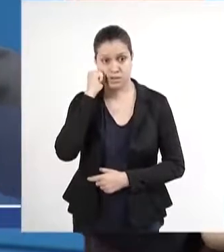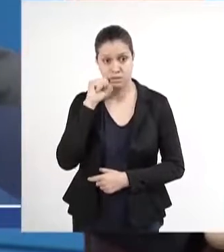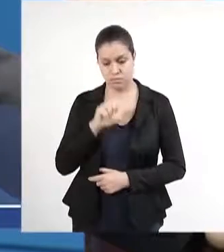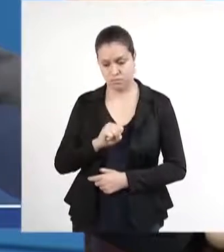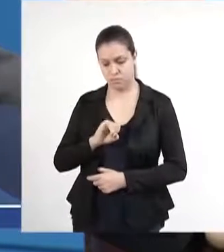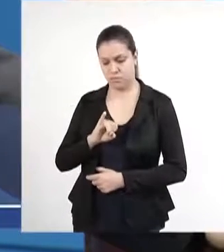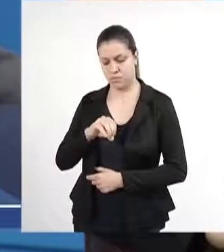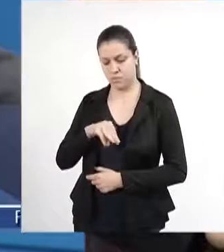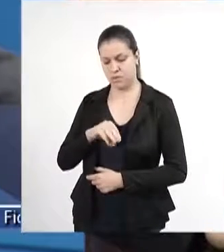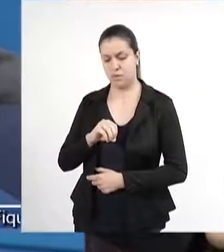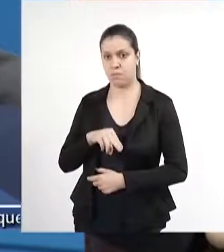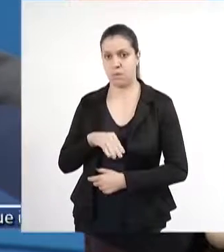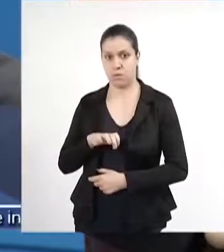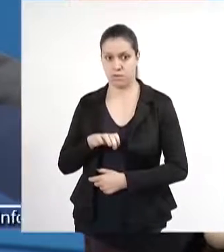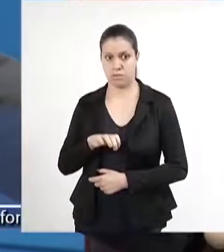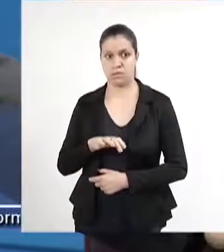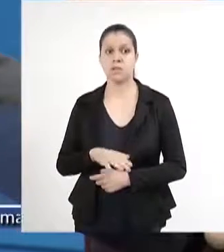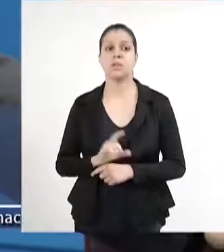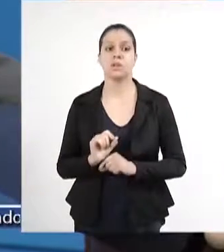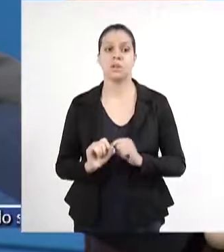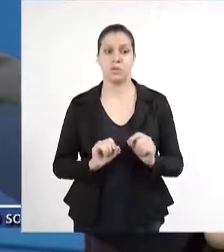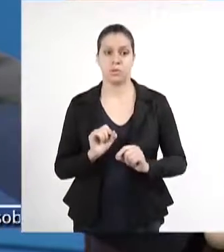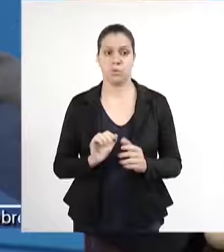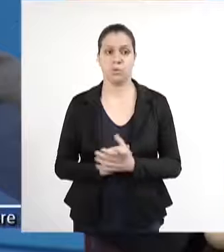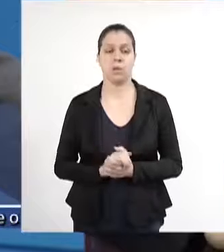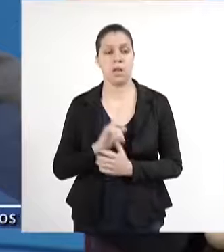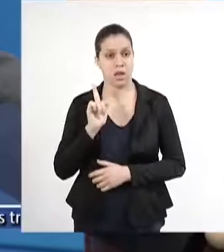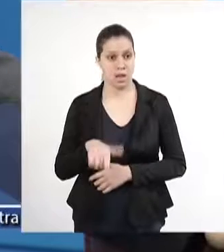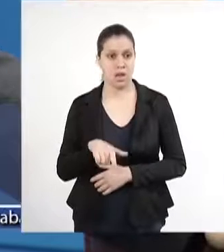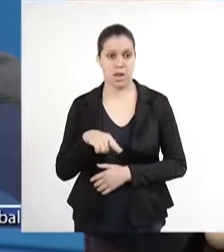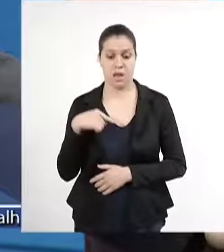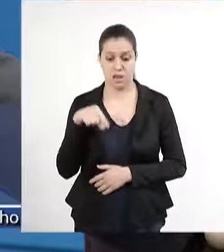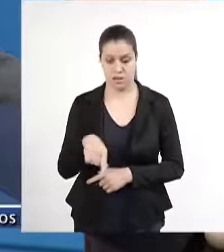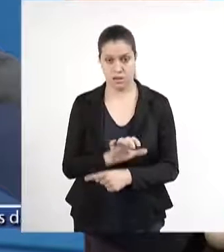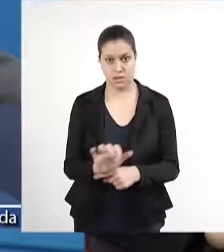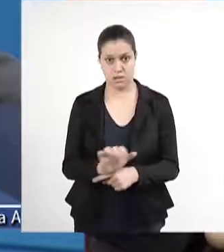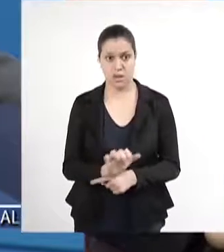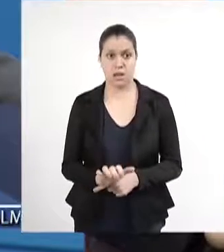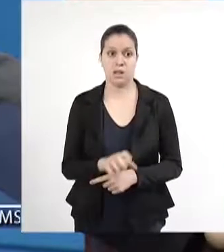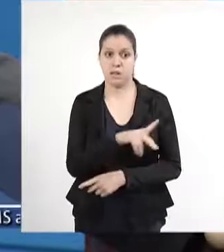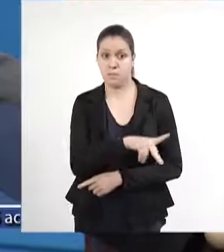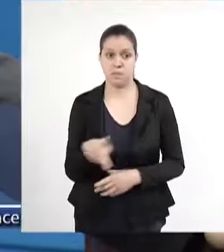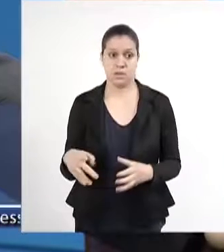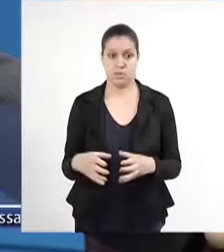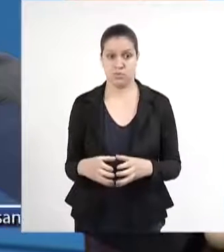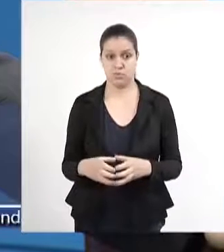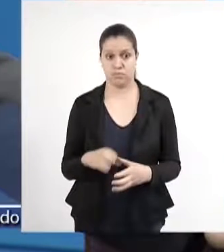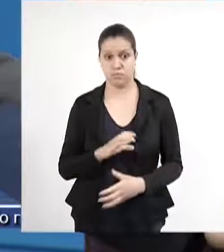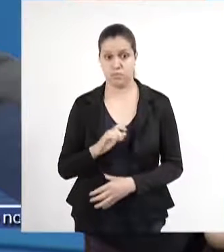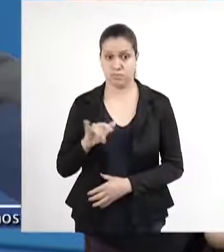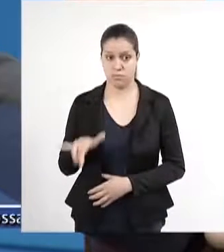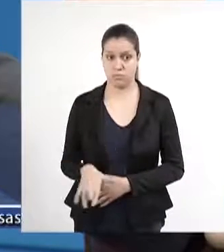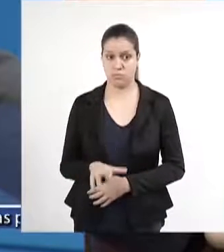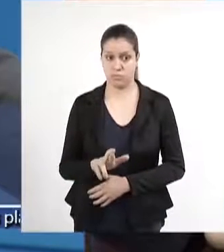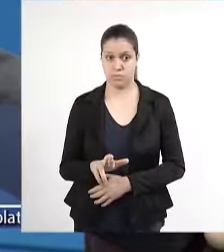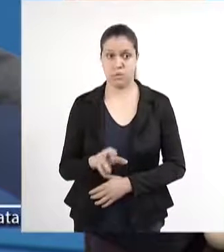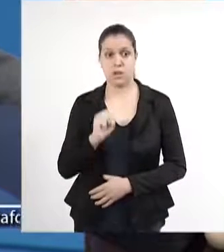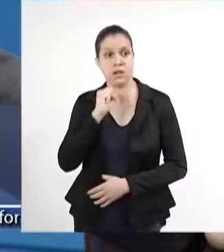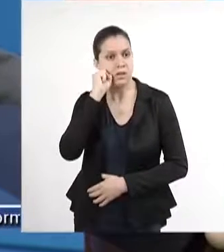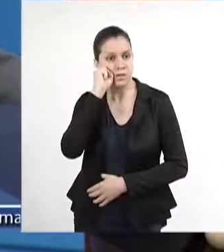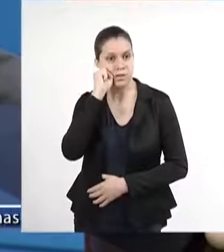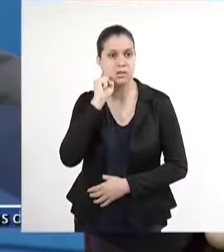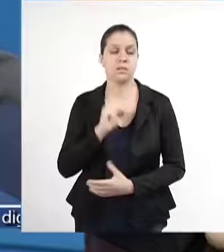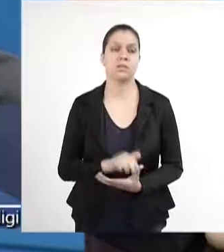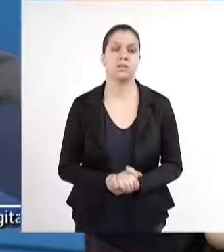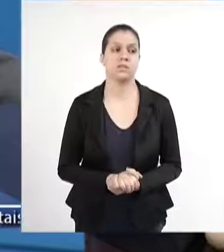Tebet, que é senadora do nosso Estado, presidente da Comissão de Constituição e Justiça do Senado Federal, houve por